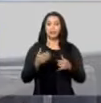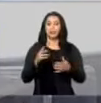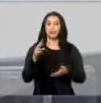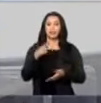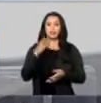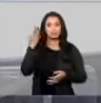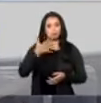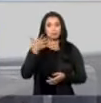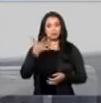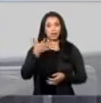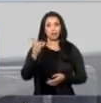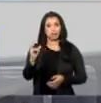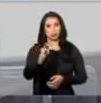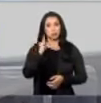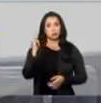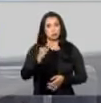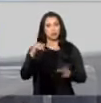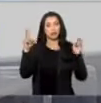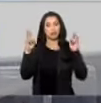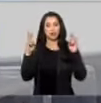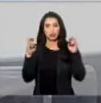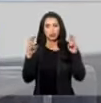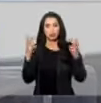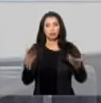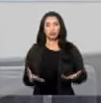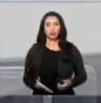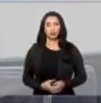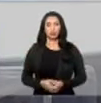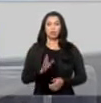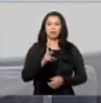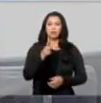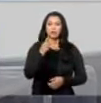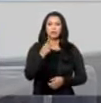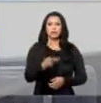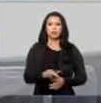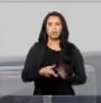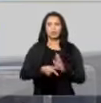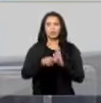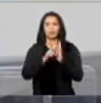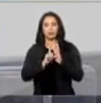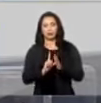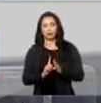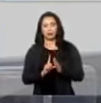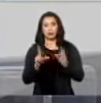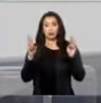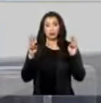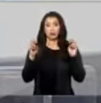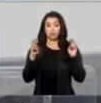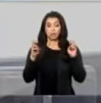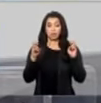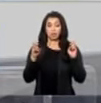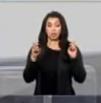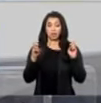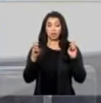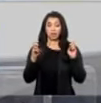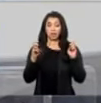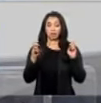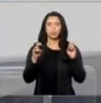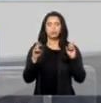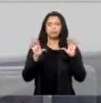tema importantíssimo, e como foi comentado quando vocês apresentaram o tema, ele, na verdade, tem uma série de